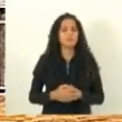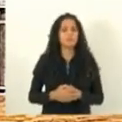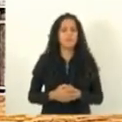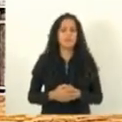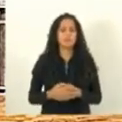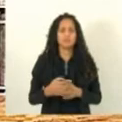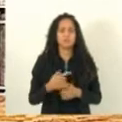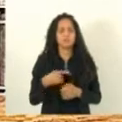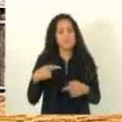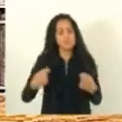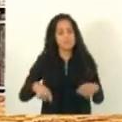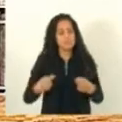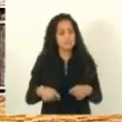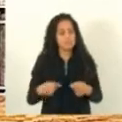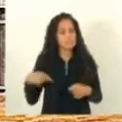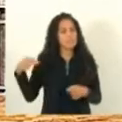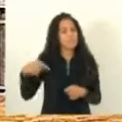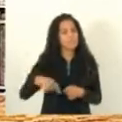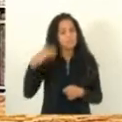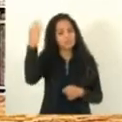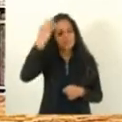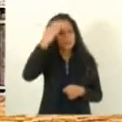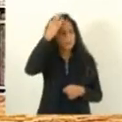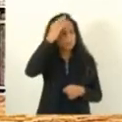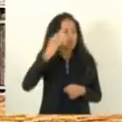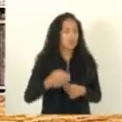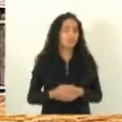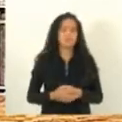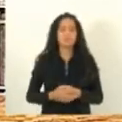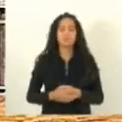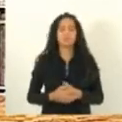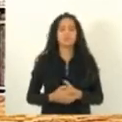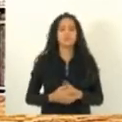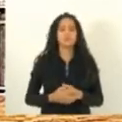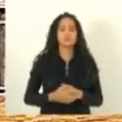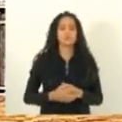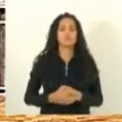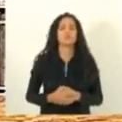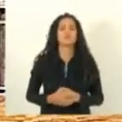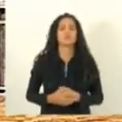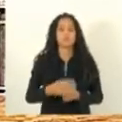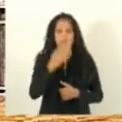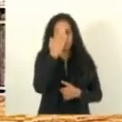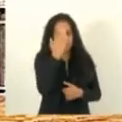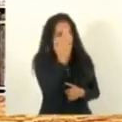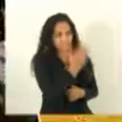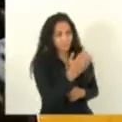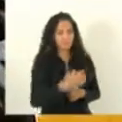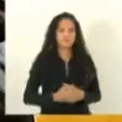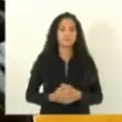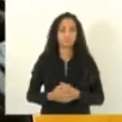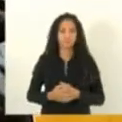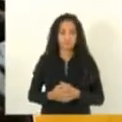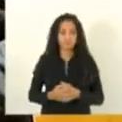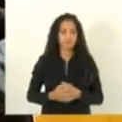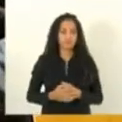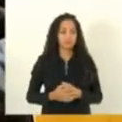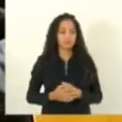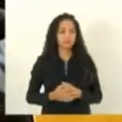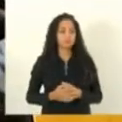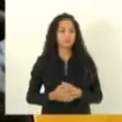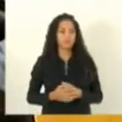ações necessárias aqui no Estado. Deputado Hércules. Obrigado pela parte. Inaceitável,